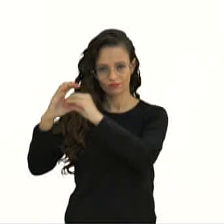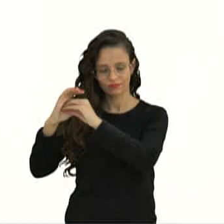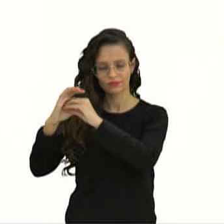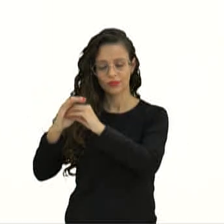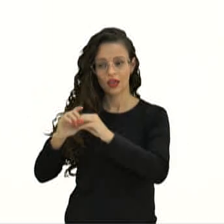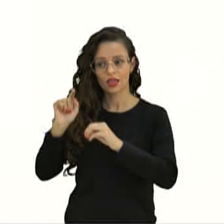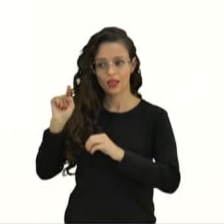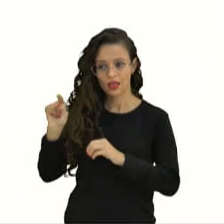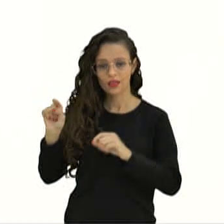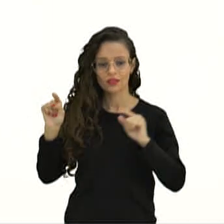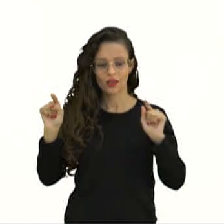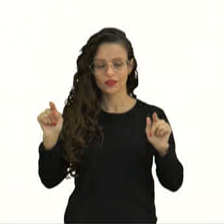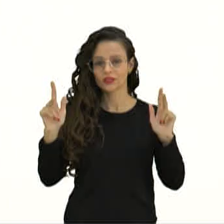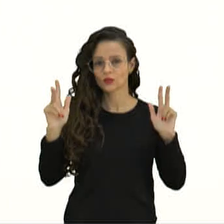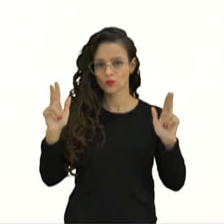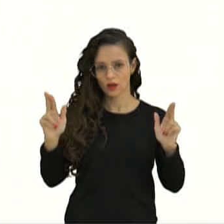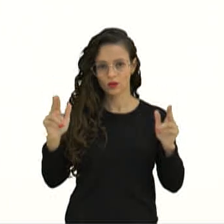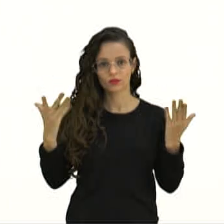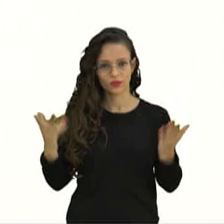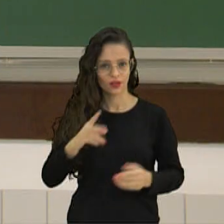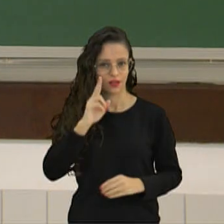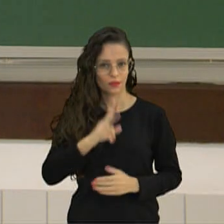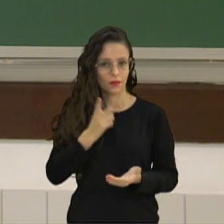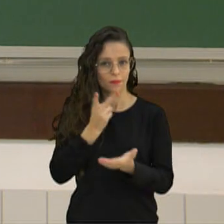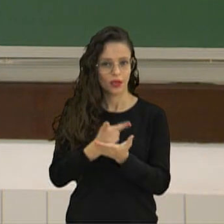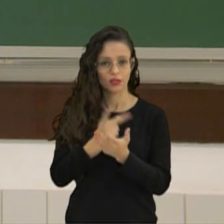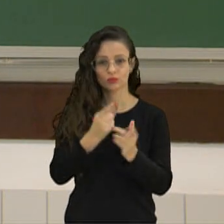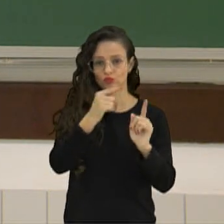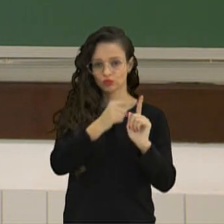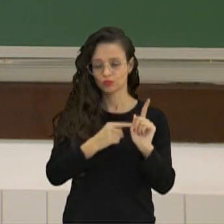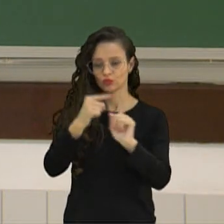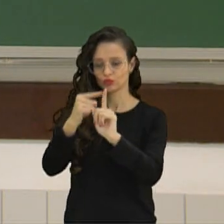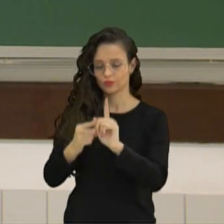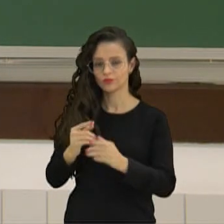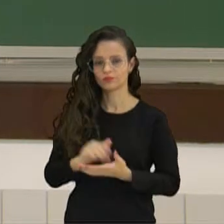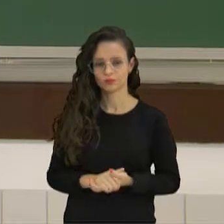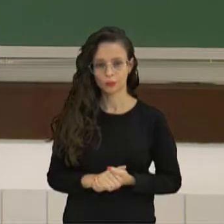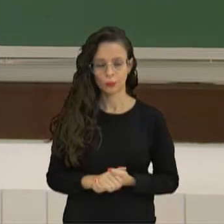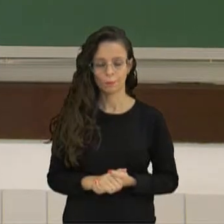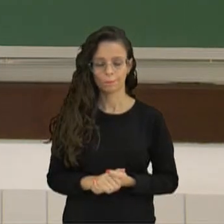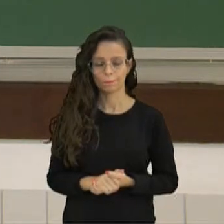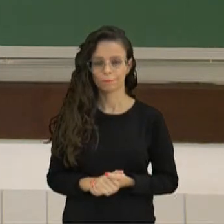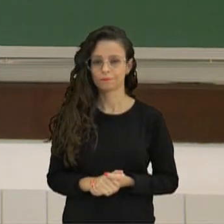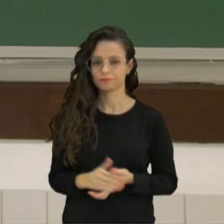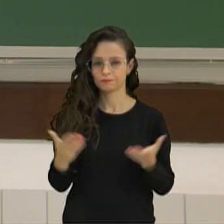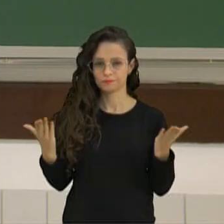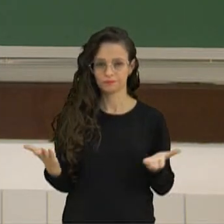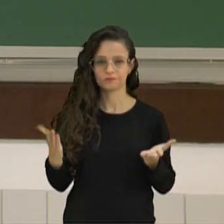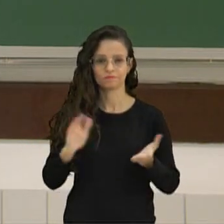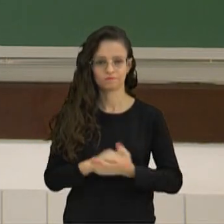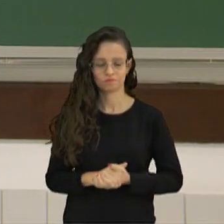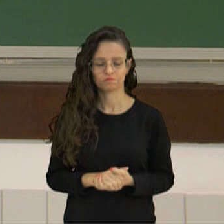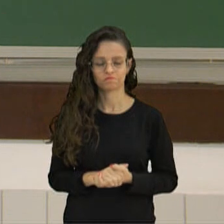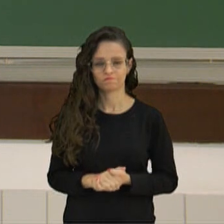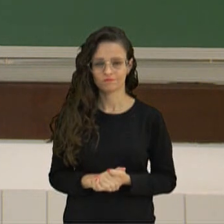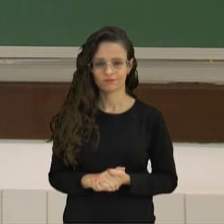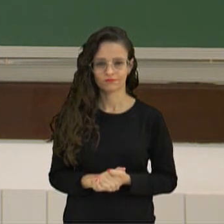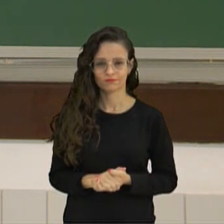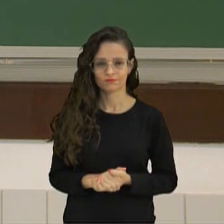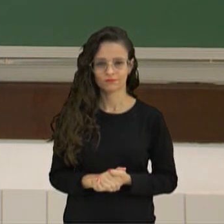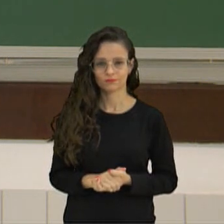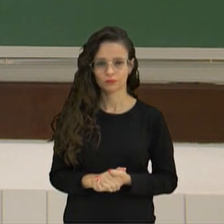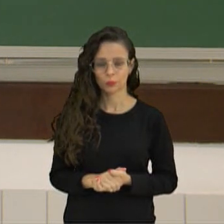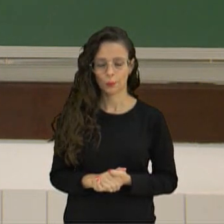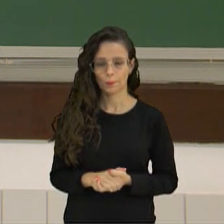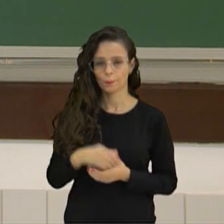gameta feminino da mesma espécie. Lembrem da ervilha, tá? Pessoal,